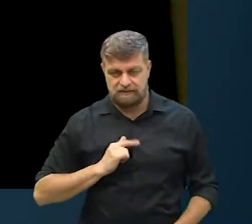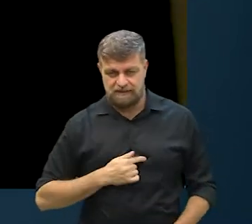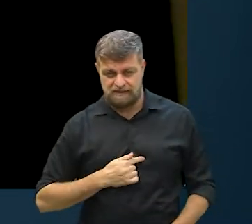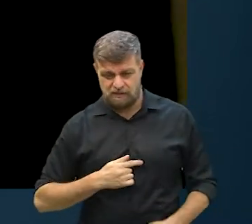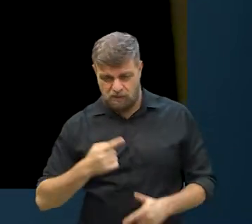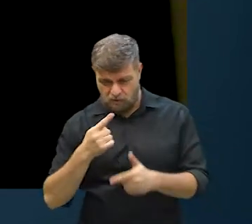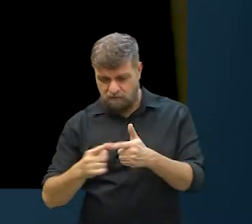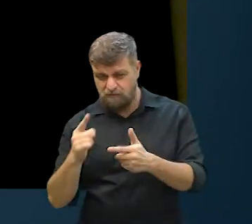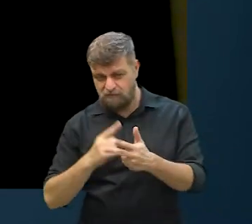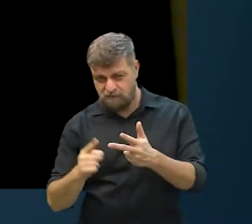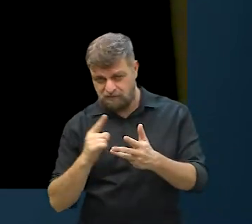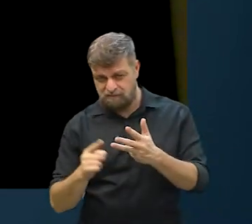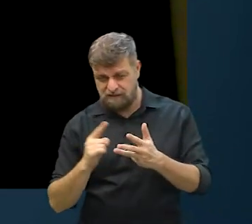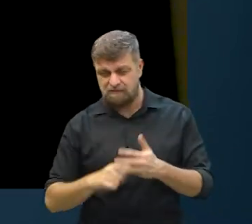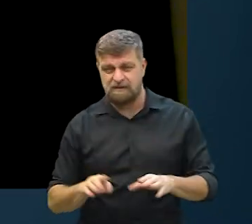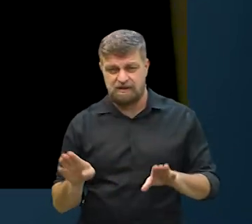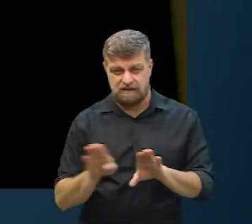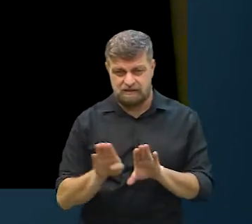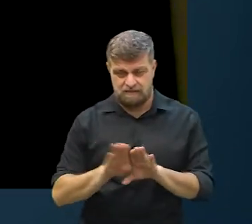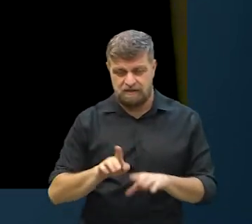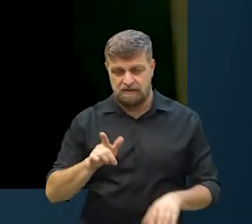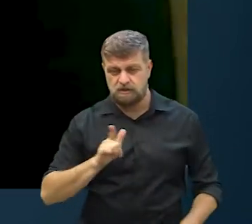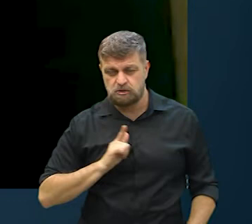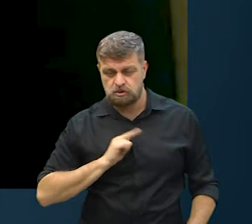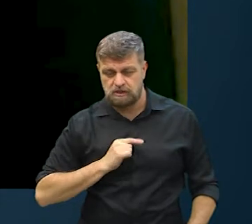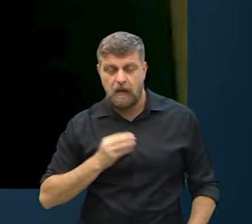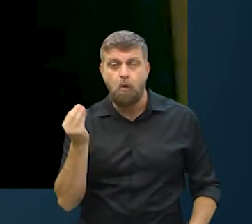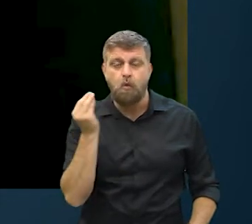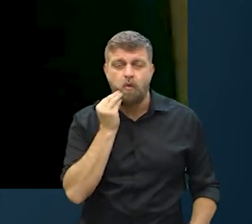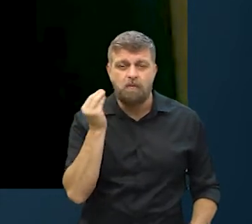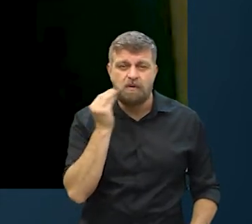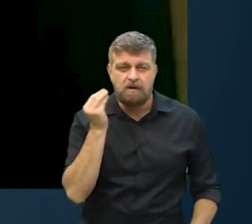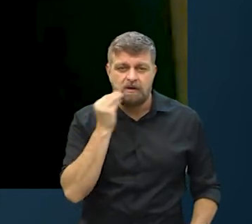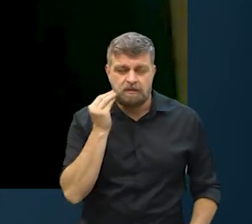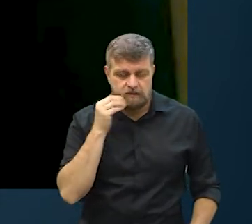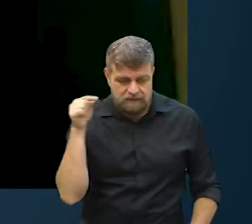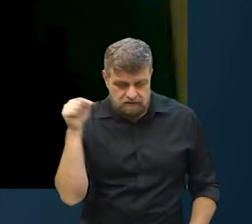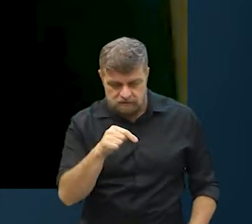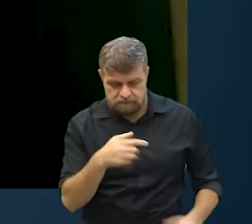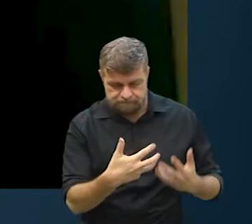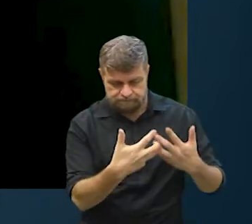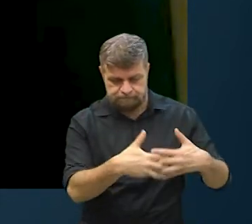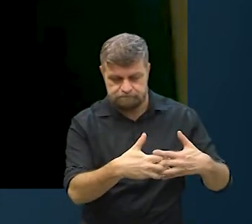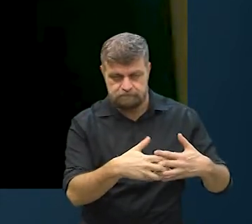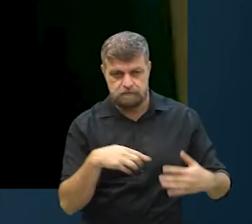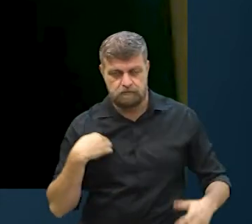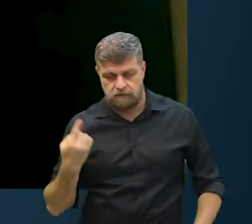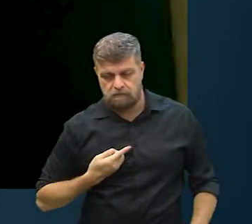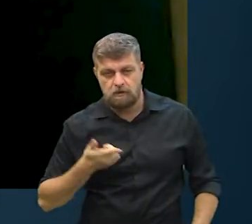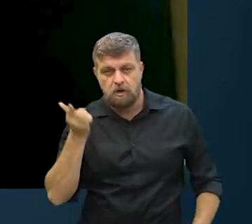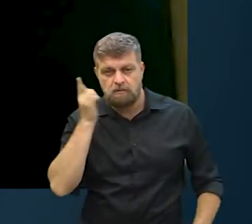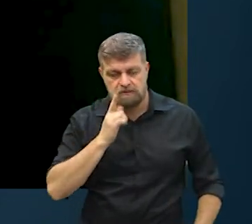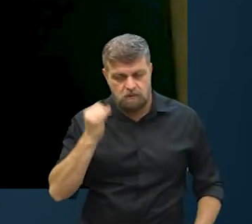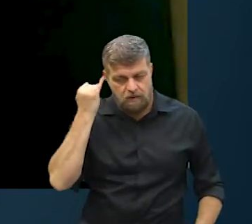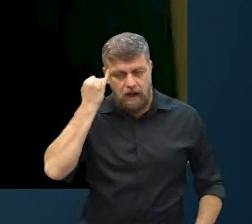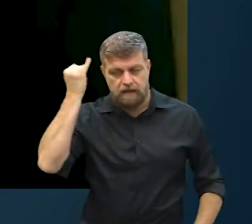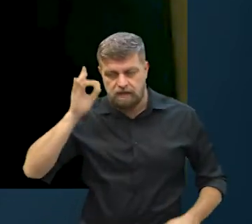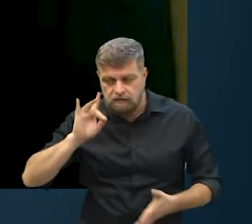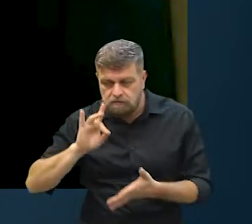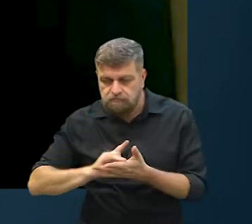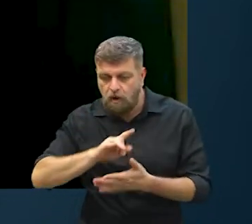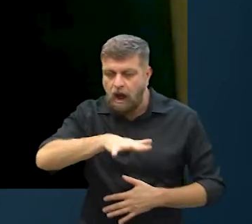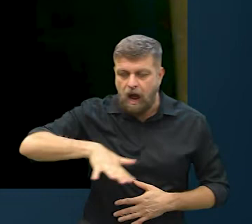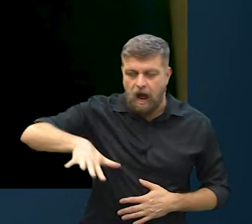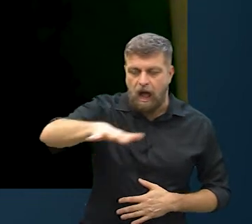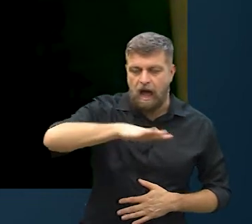existia uma dor latente e, por consequência, se tinha uma oportunidade nessa dor. E depois a gente validou a